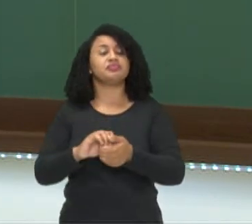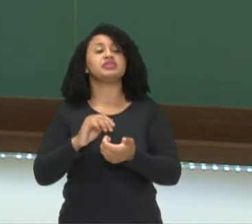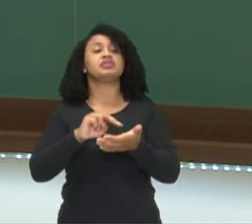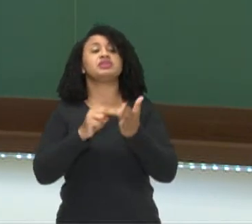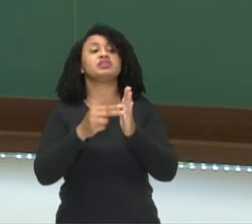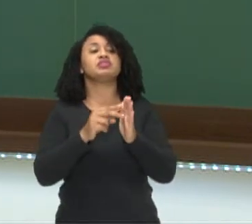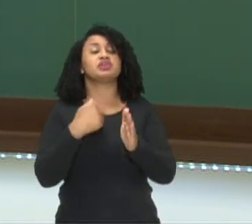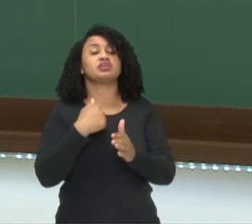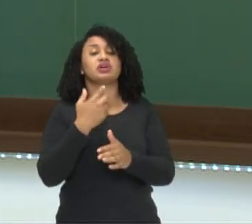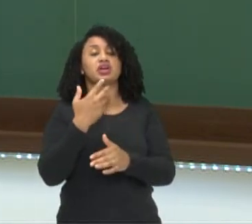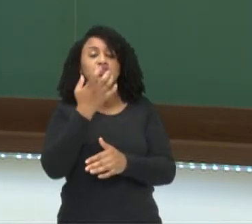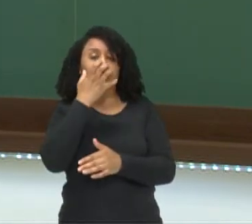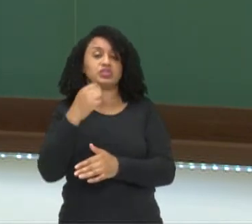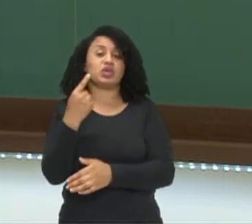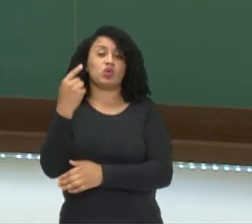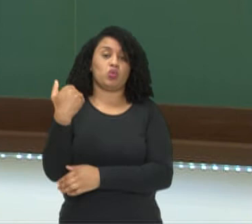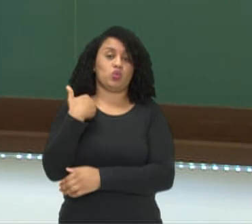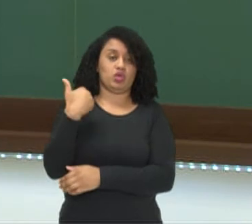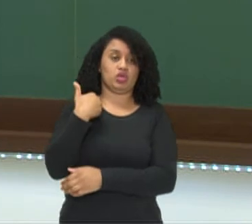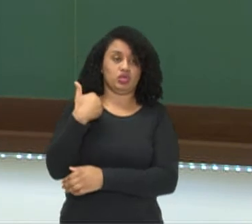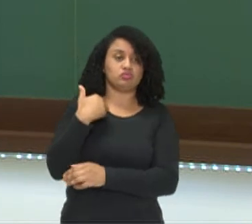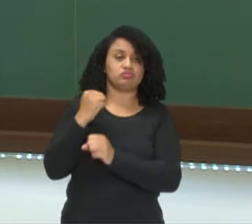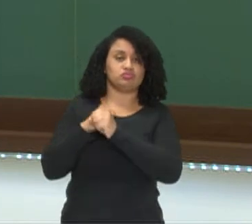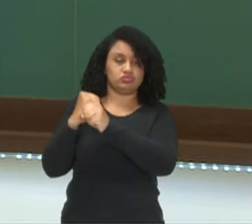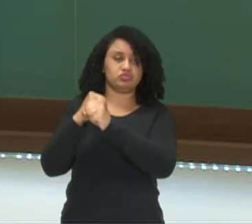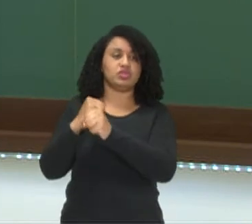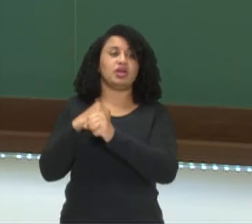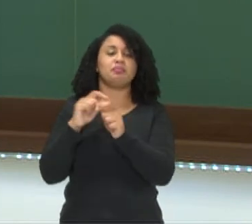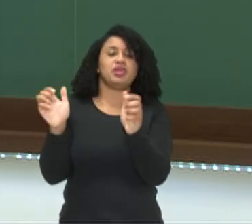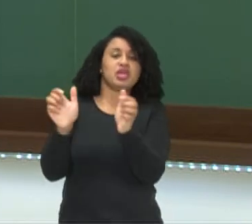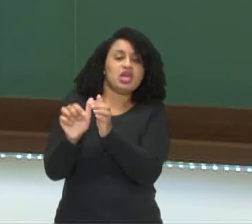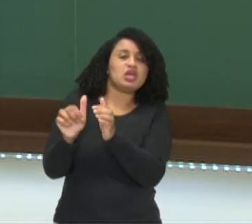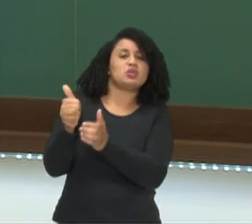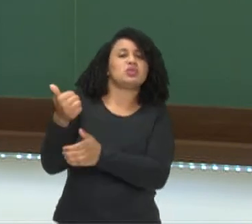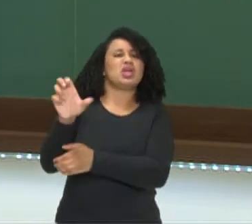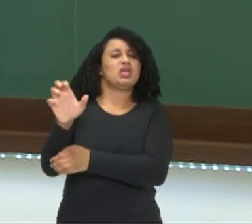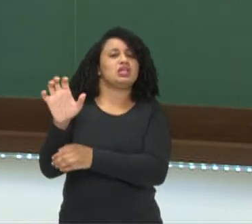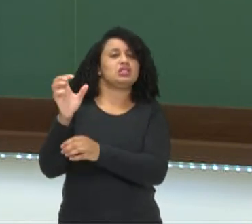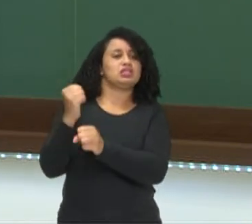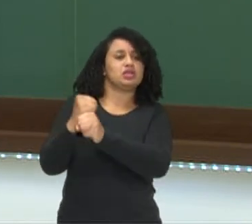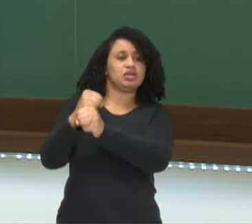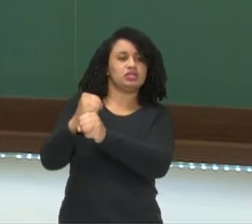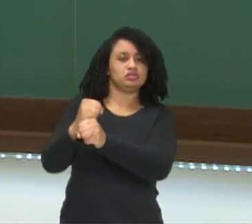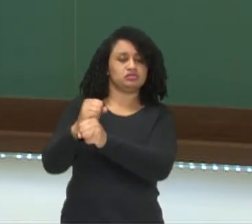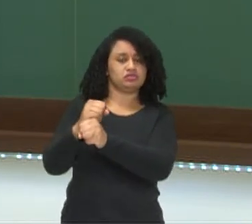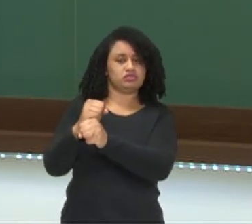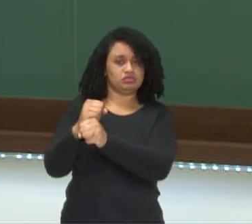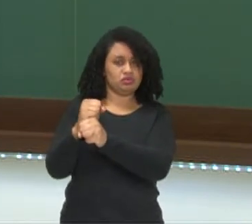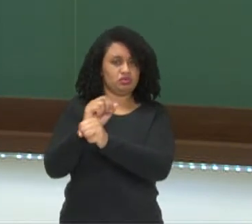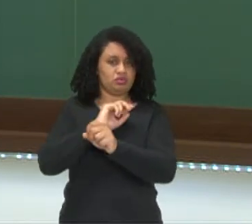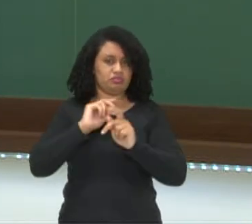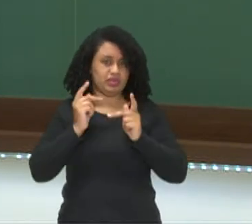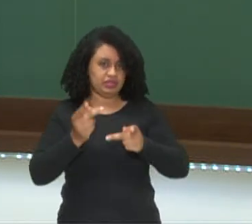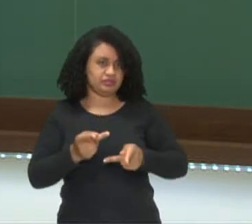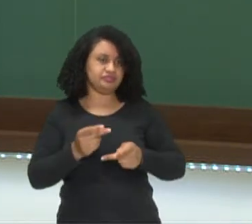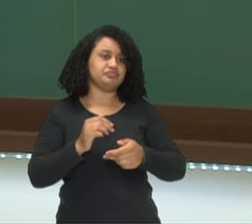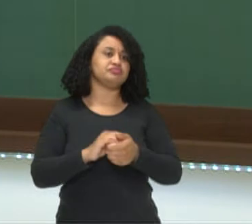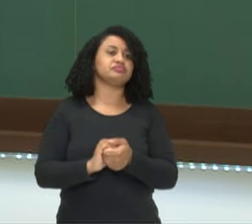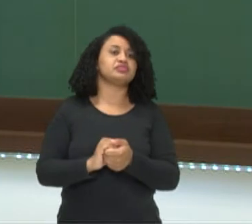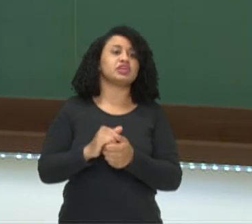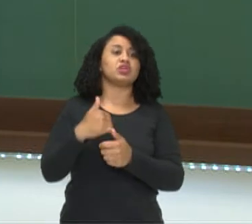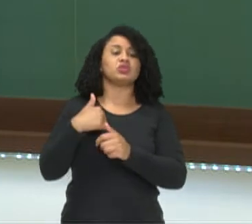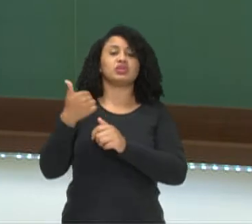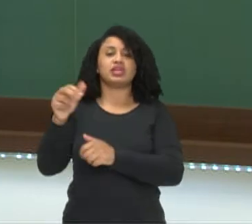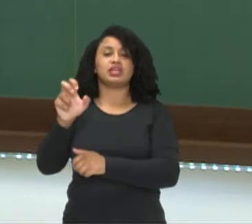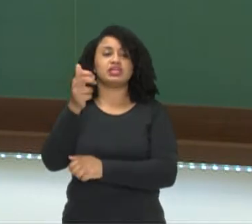significa? Se o cão tem 1 ano de idade, se ele for de raça pequena, é o equivalente a 15 anos humanos. 15 anos, ó,